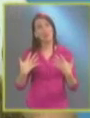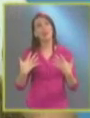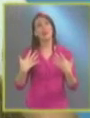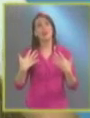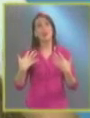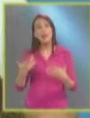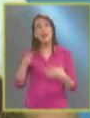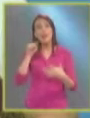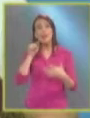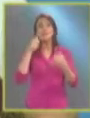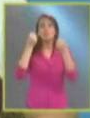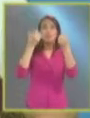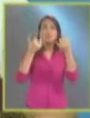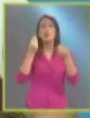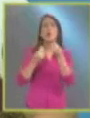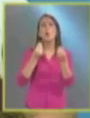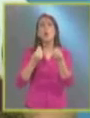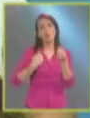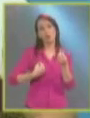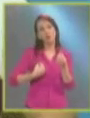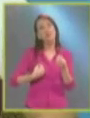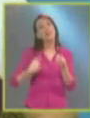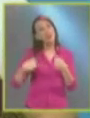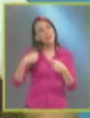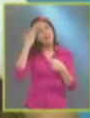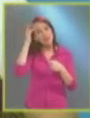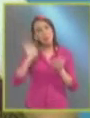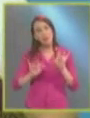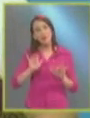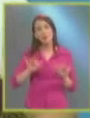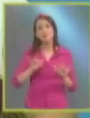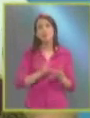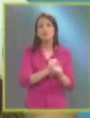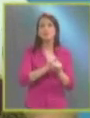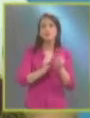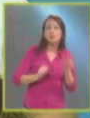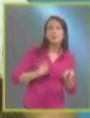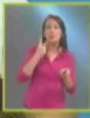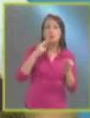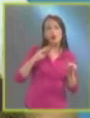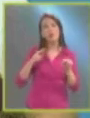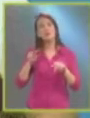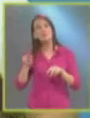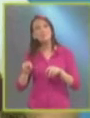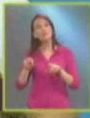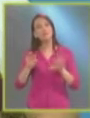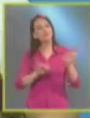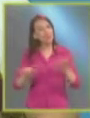o leitor de tela para funcionar, tem que saber os comandos de teclado e